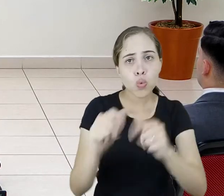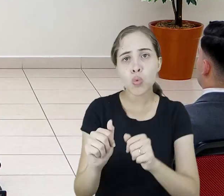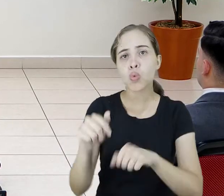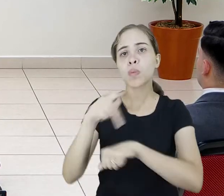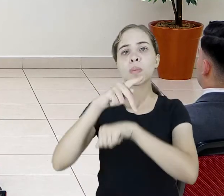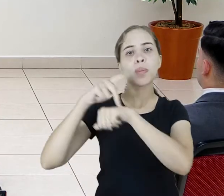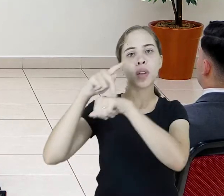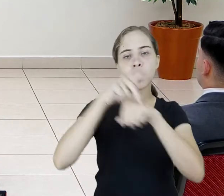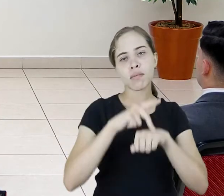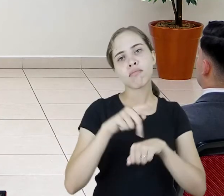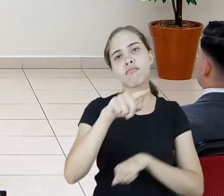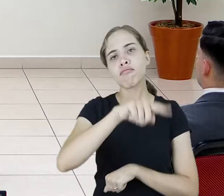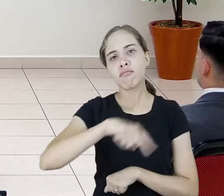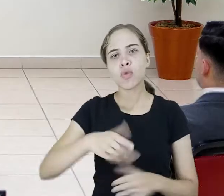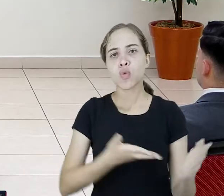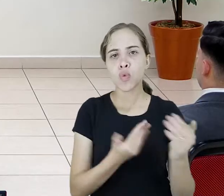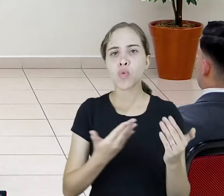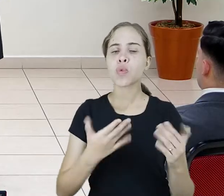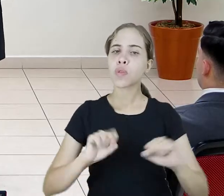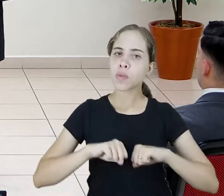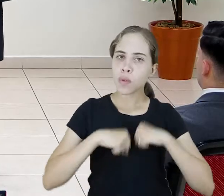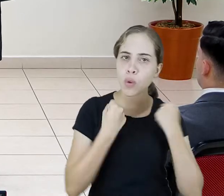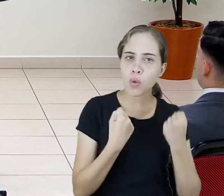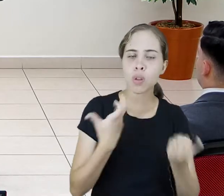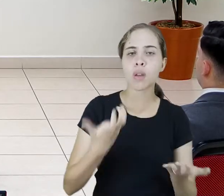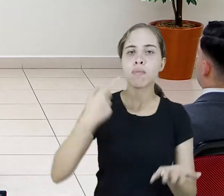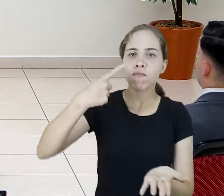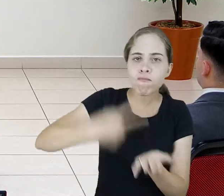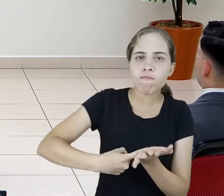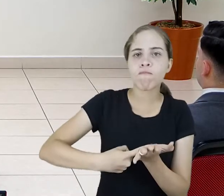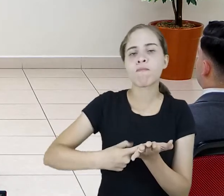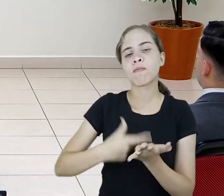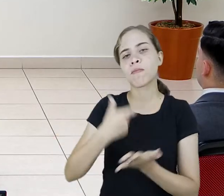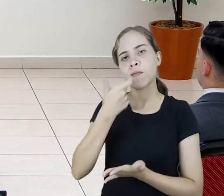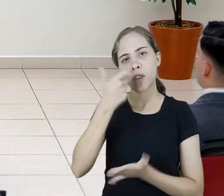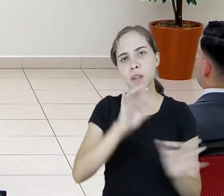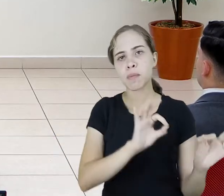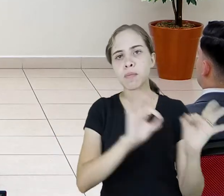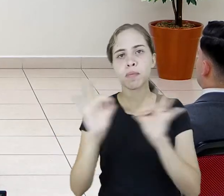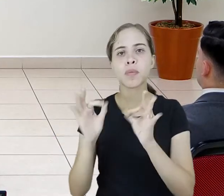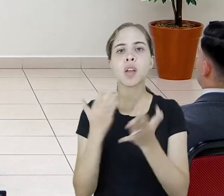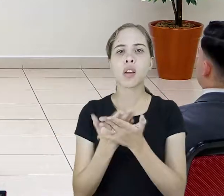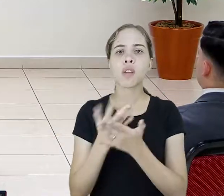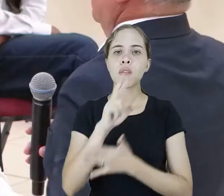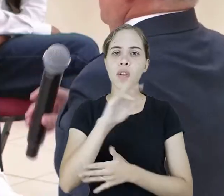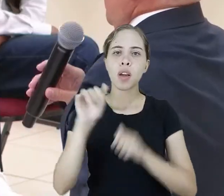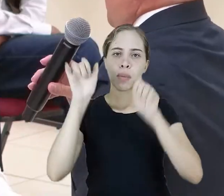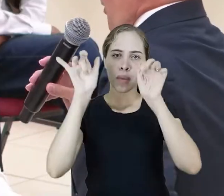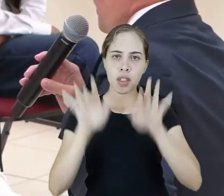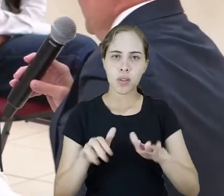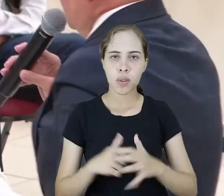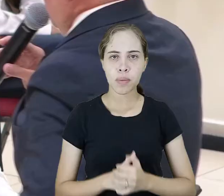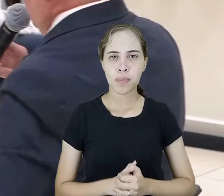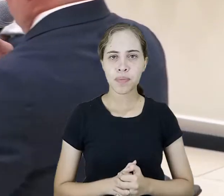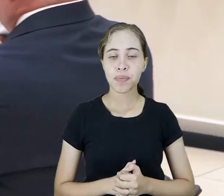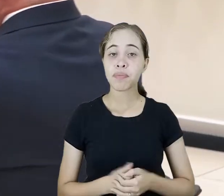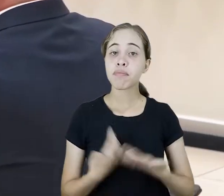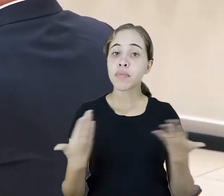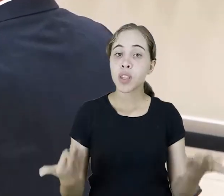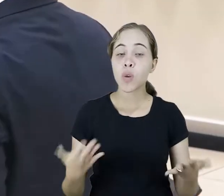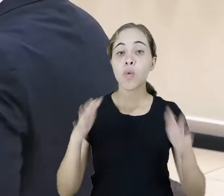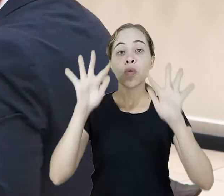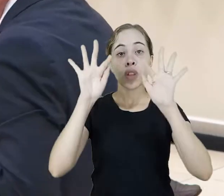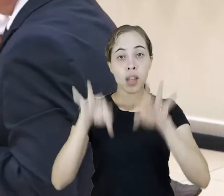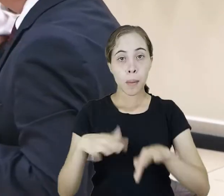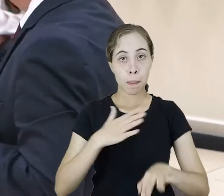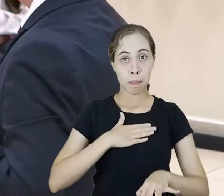que fazem esforço, estão comprometidos em assistir às aulas, serão abençoados. Bom, para encerrar aqui